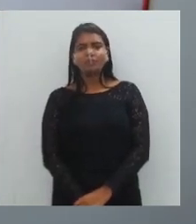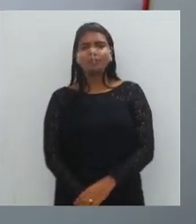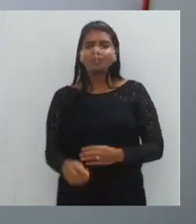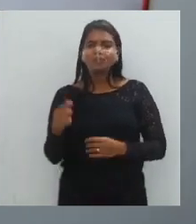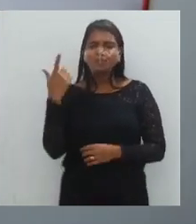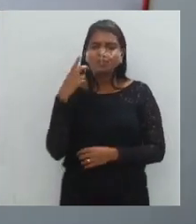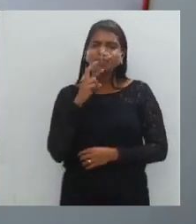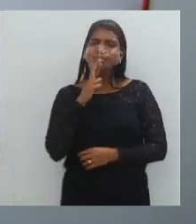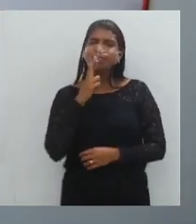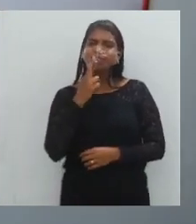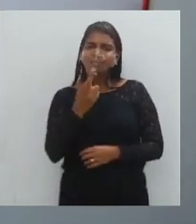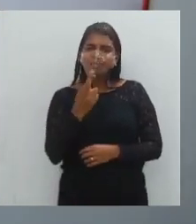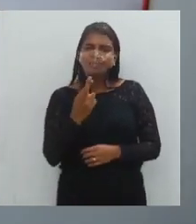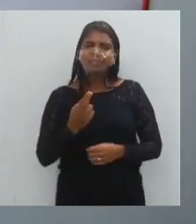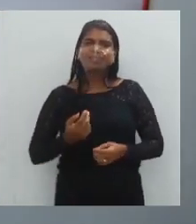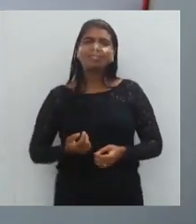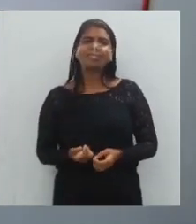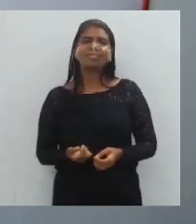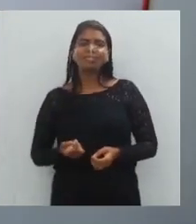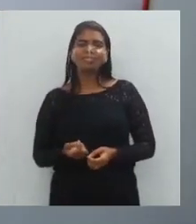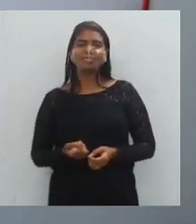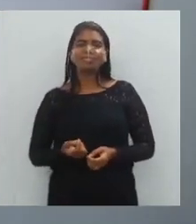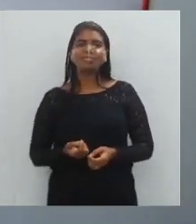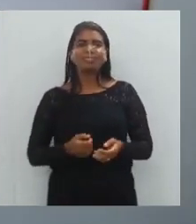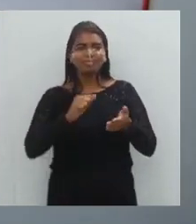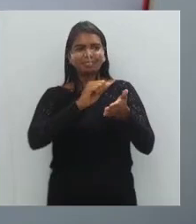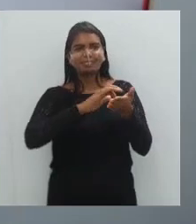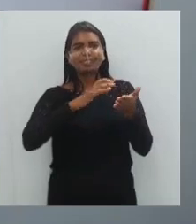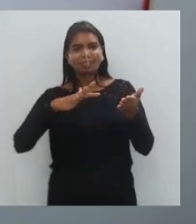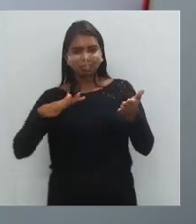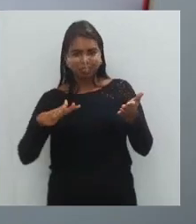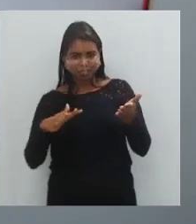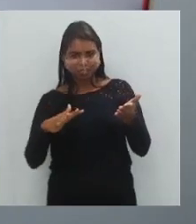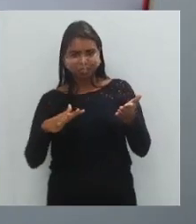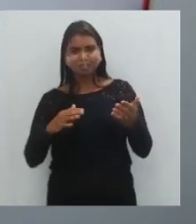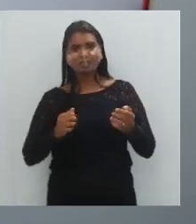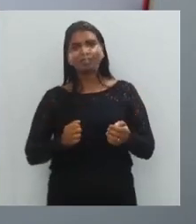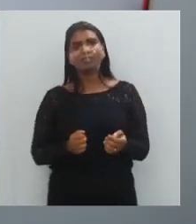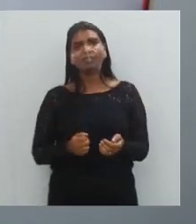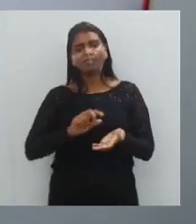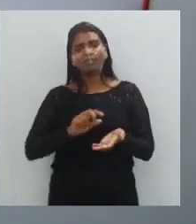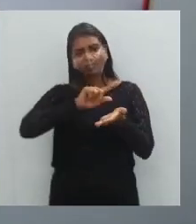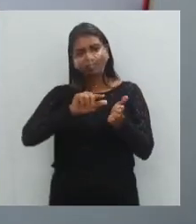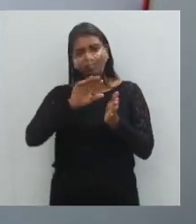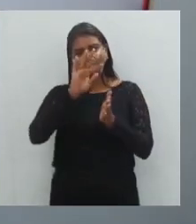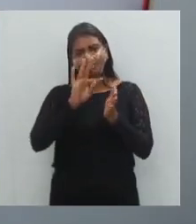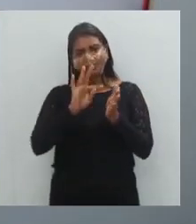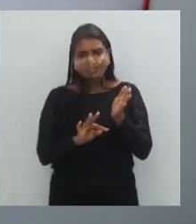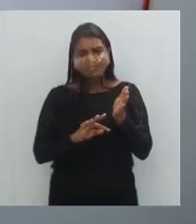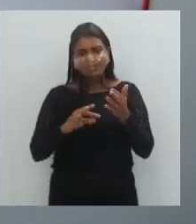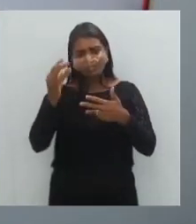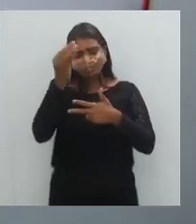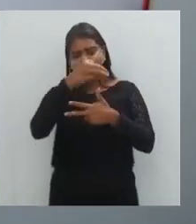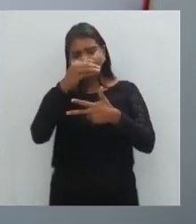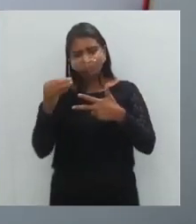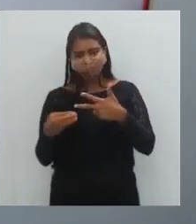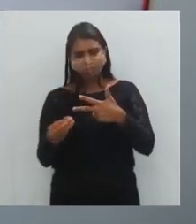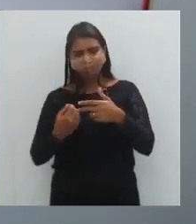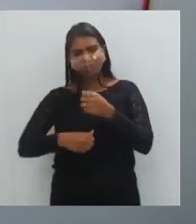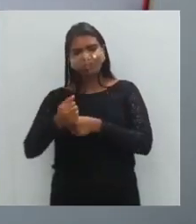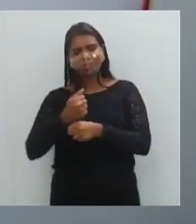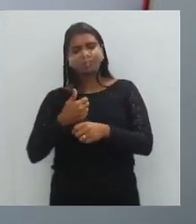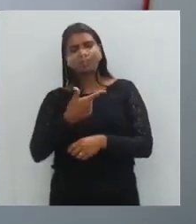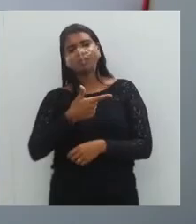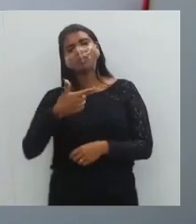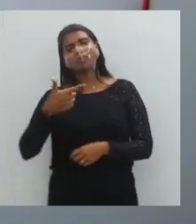consiga responder a atividade, né, em cima desse gênero textual. Essa questão é do Enem de 2012,